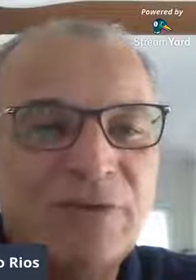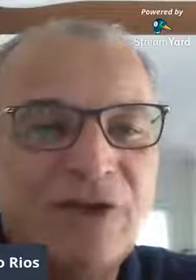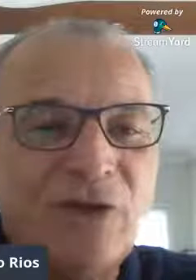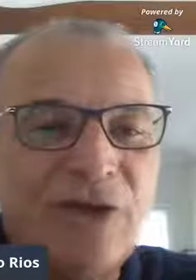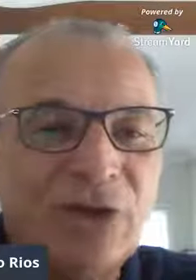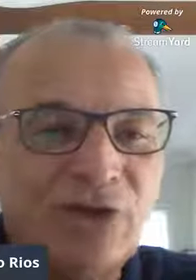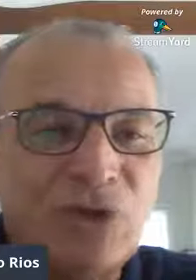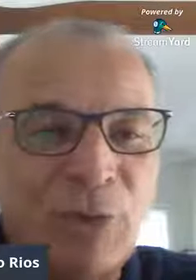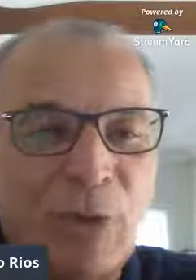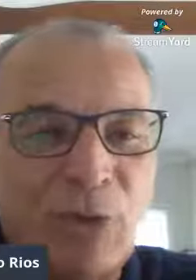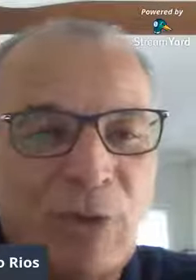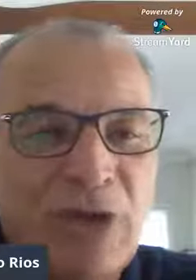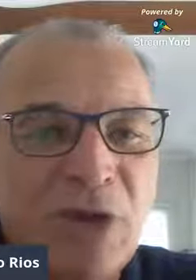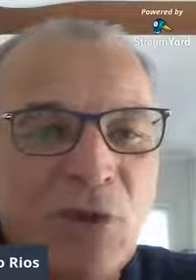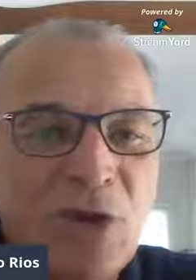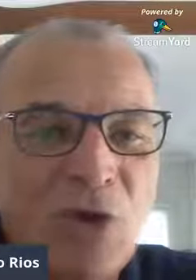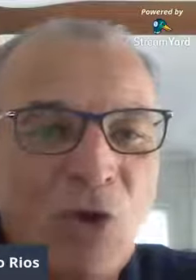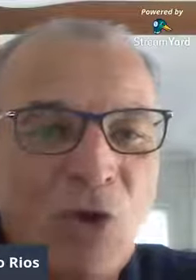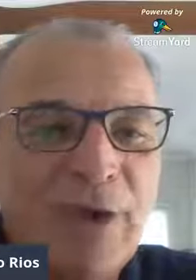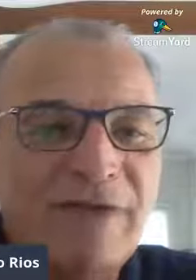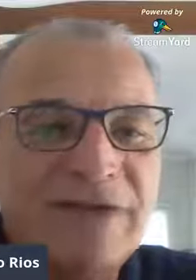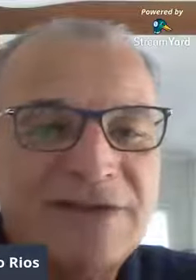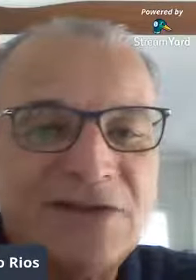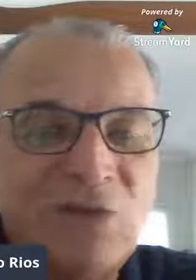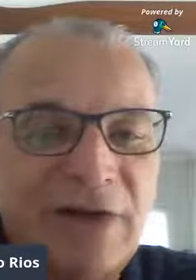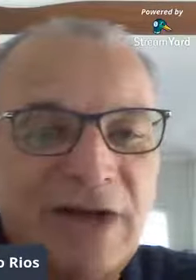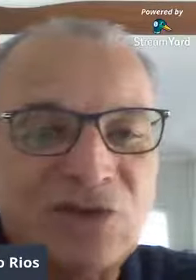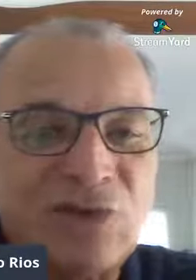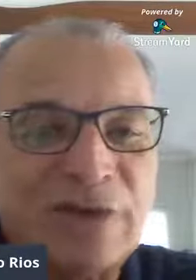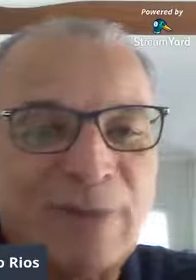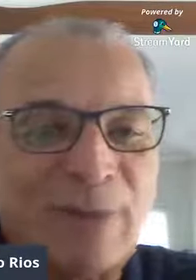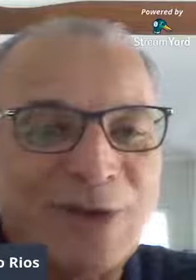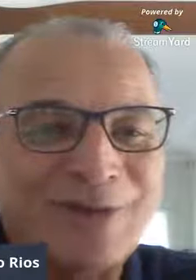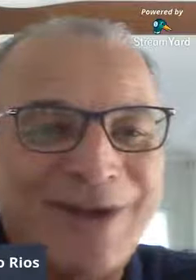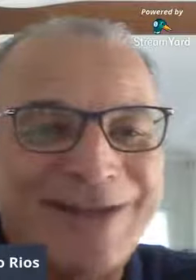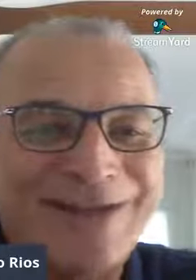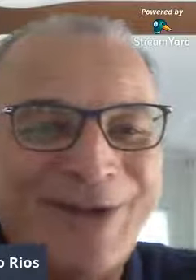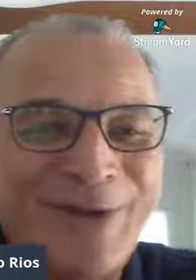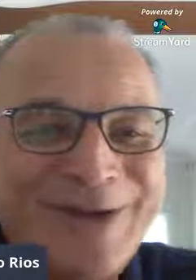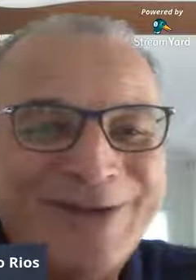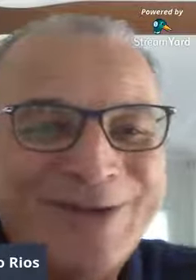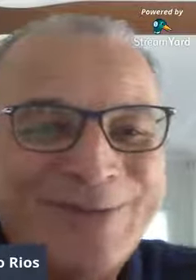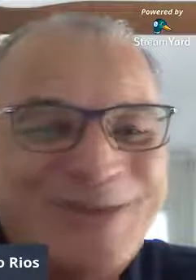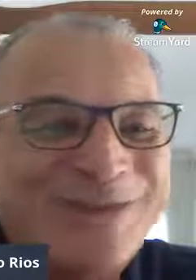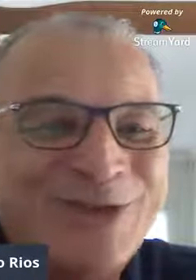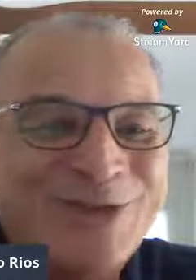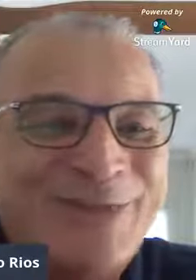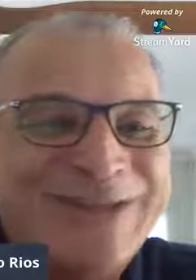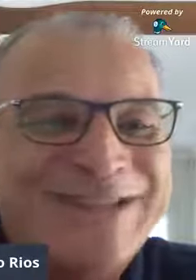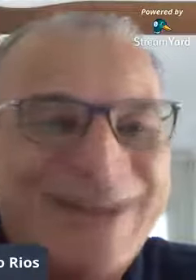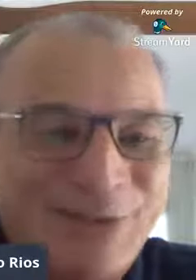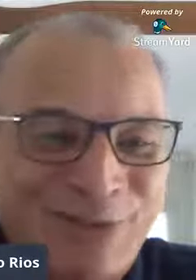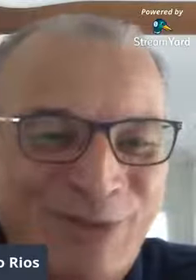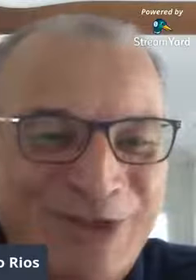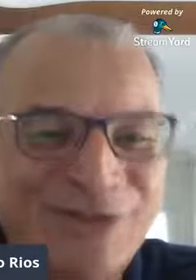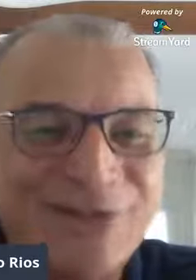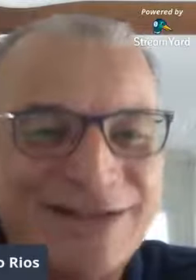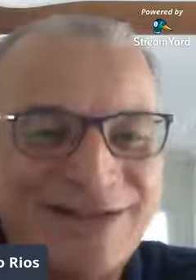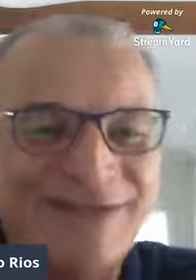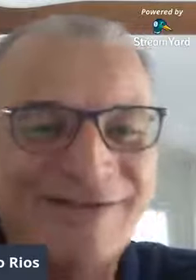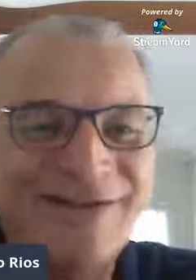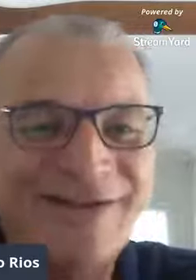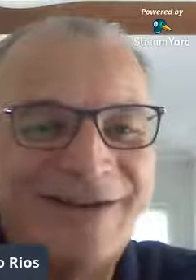ficam olhando para o seu próprio umbigo ou como é que vai ser as coligações para a próxima eleição. Nós não precisamos de políticos